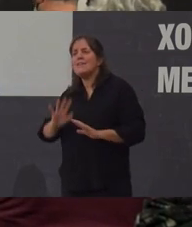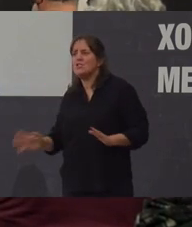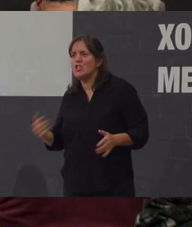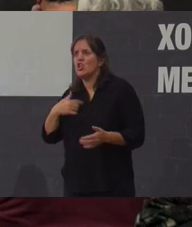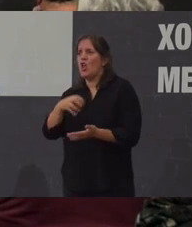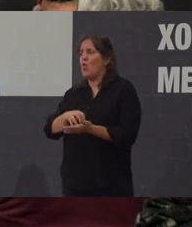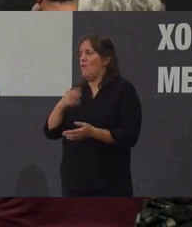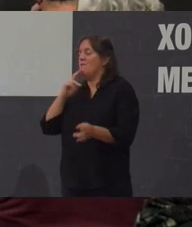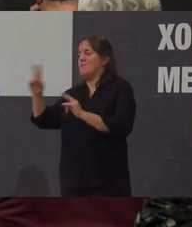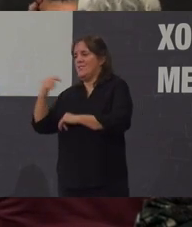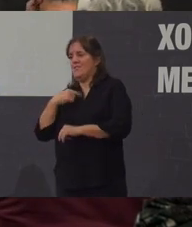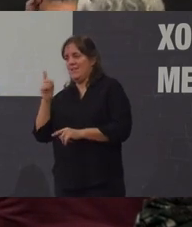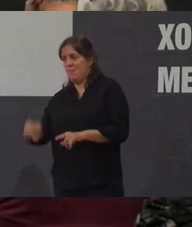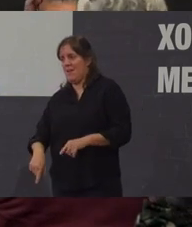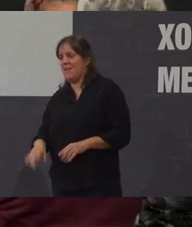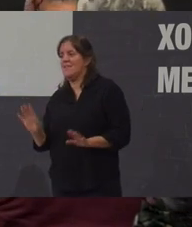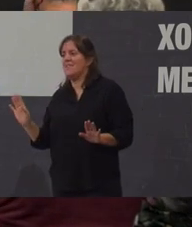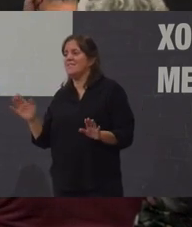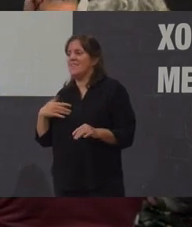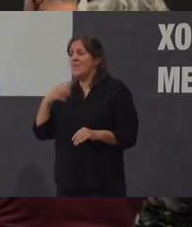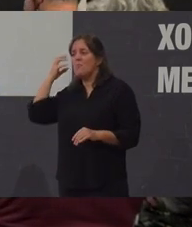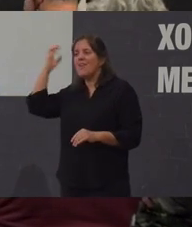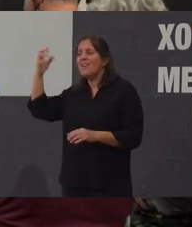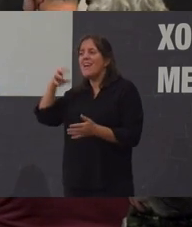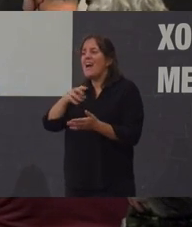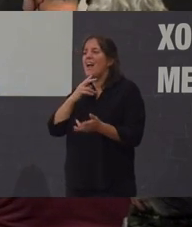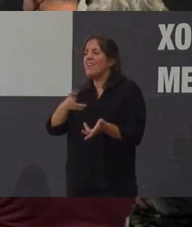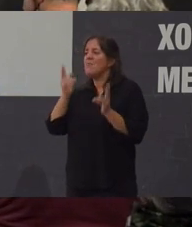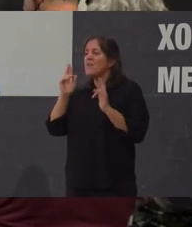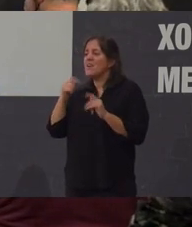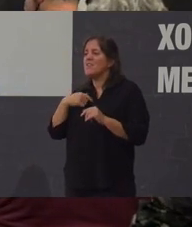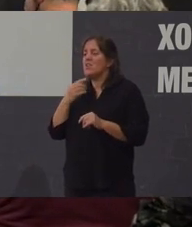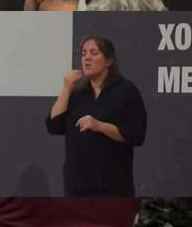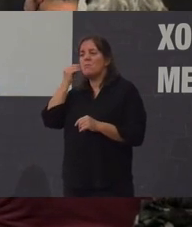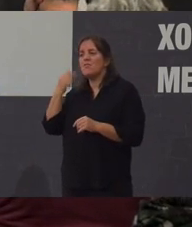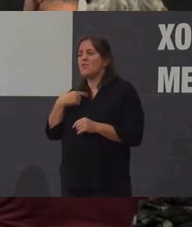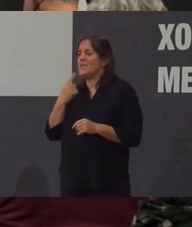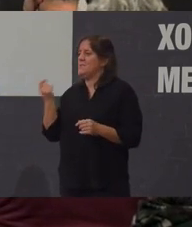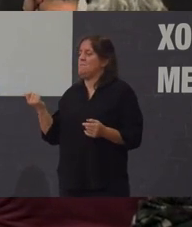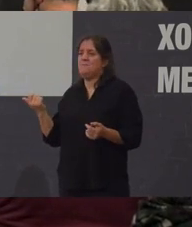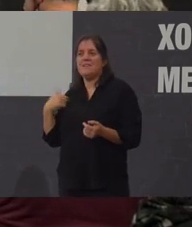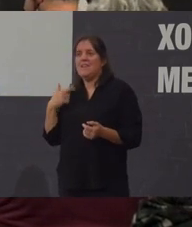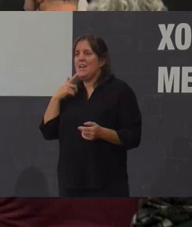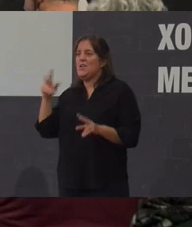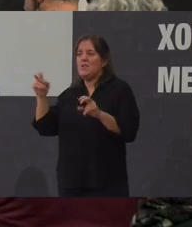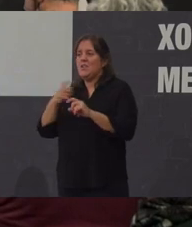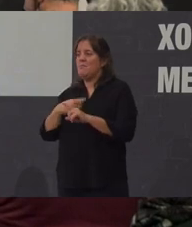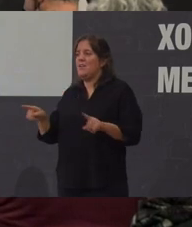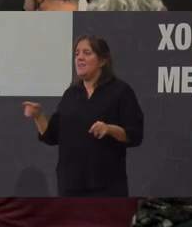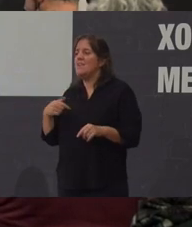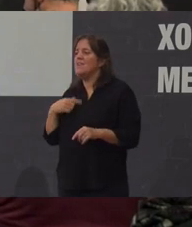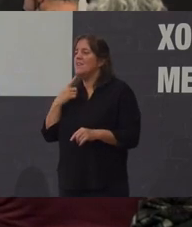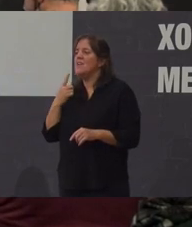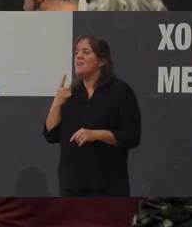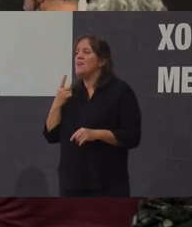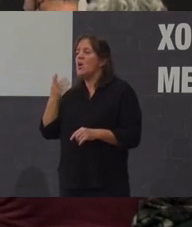Eu também, não é? Eu creio que isso é essencial. Até porque a